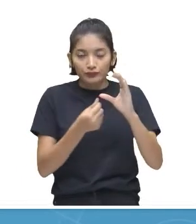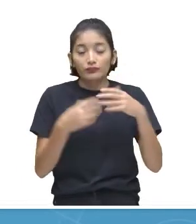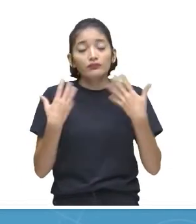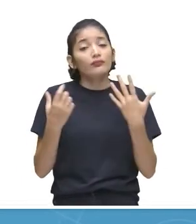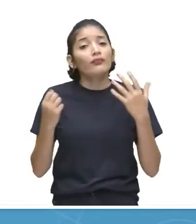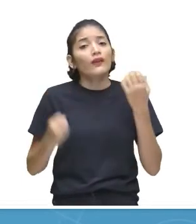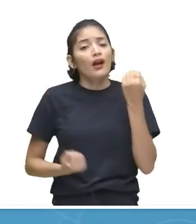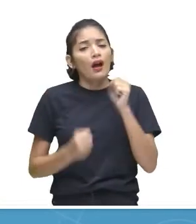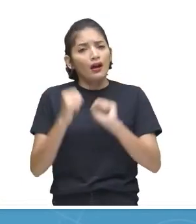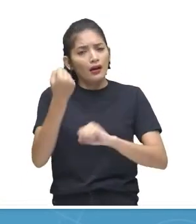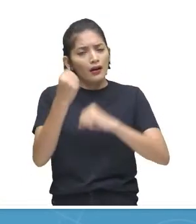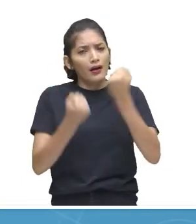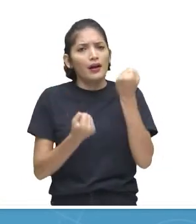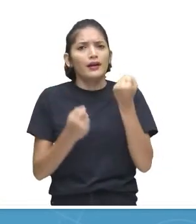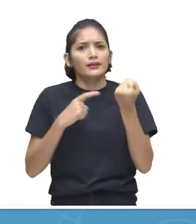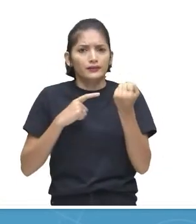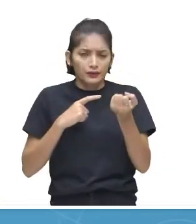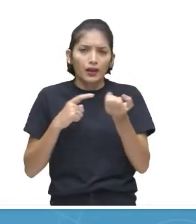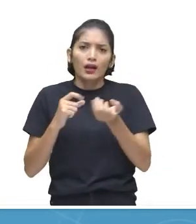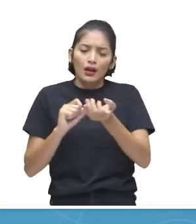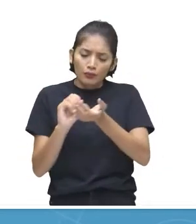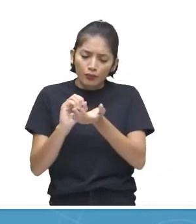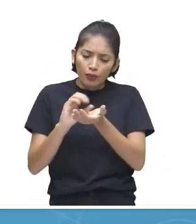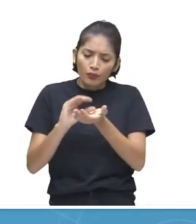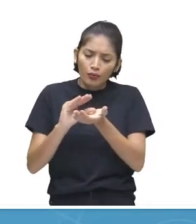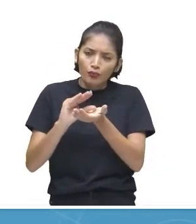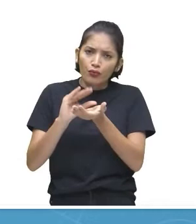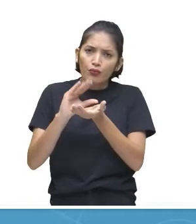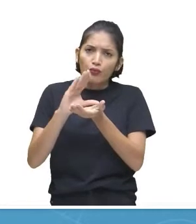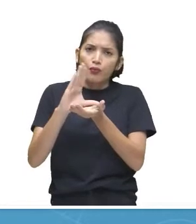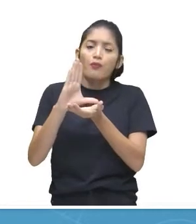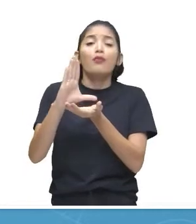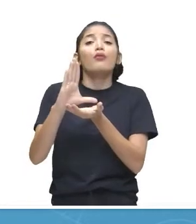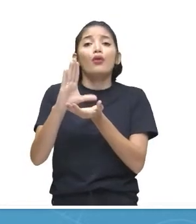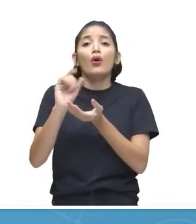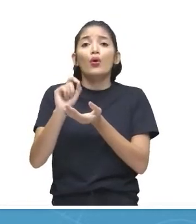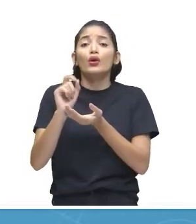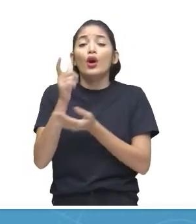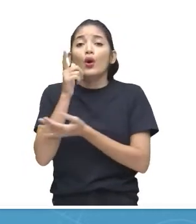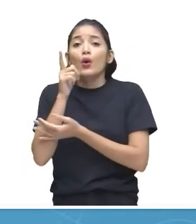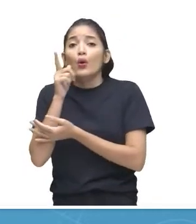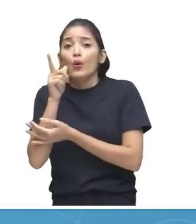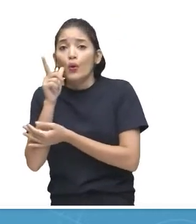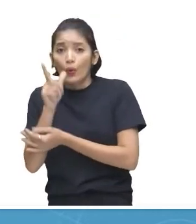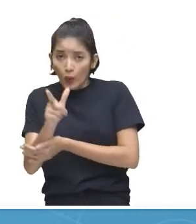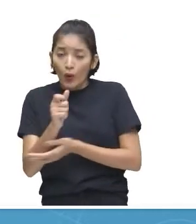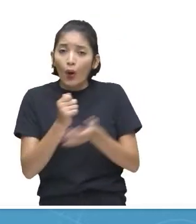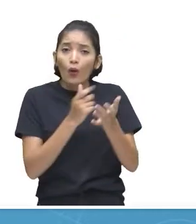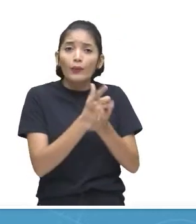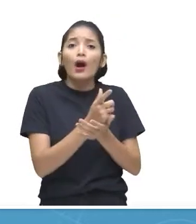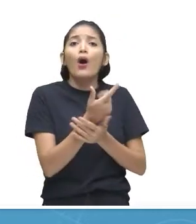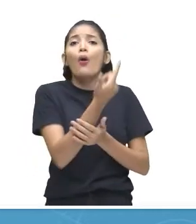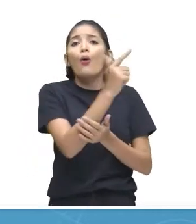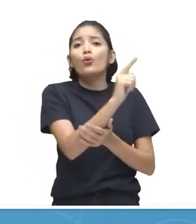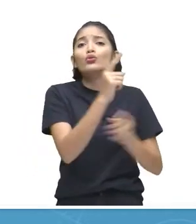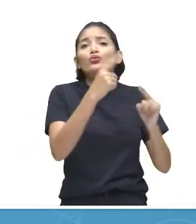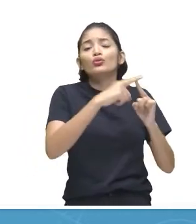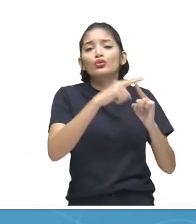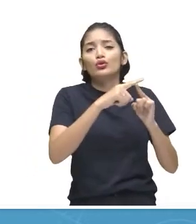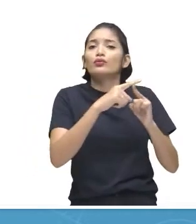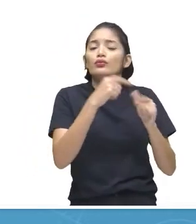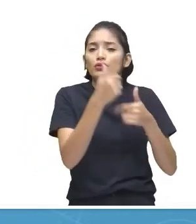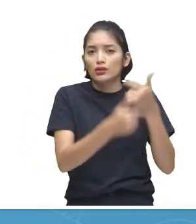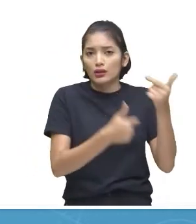vai começar a acumular tanto dinheiro que ela vai começar a investir em outras atividades ou mesmo vai precisar